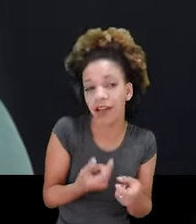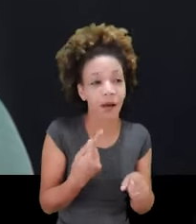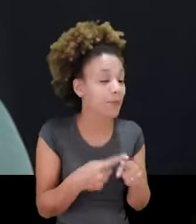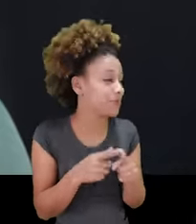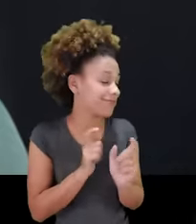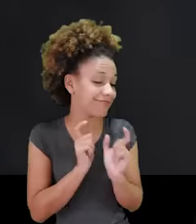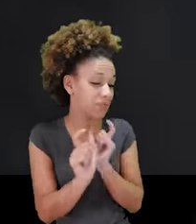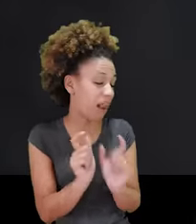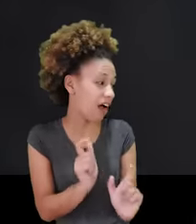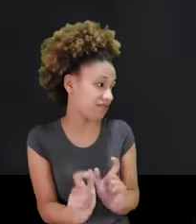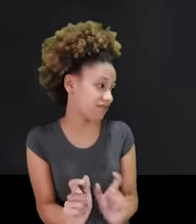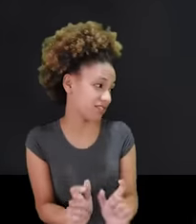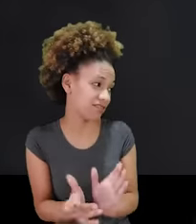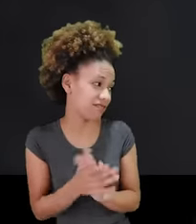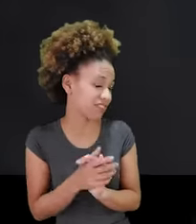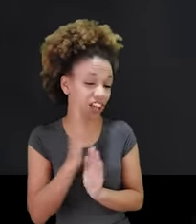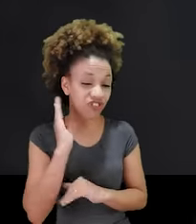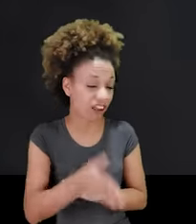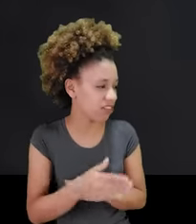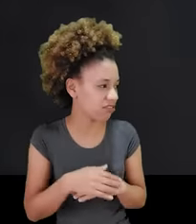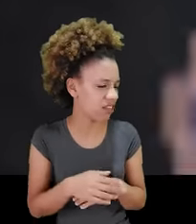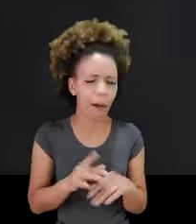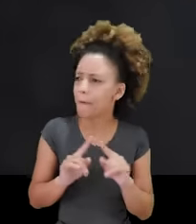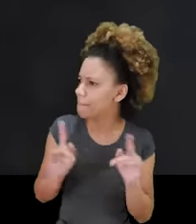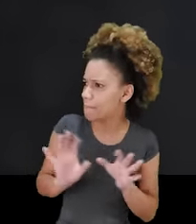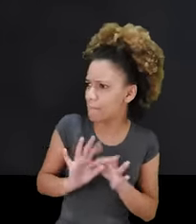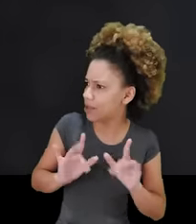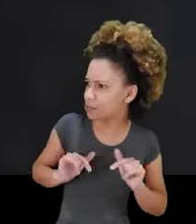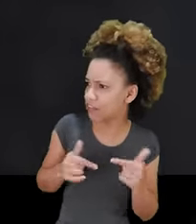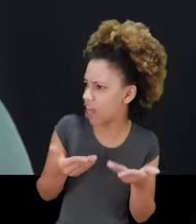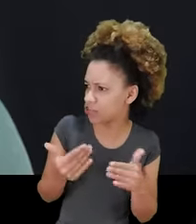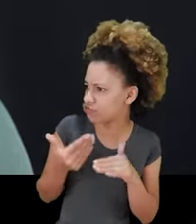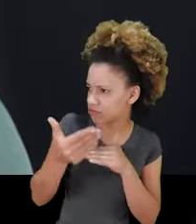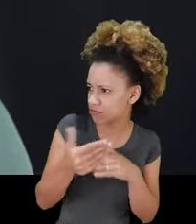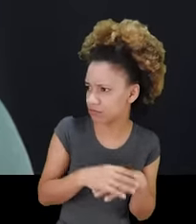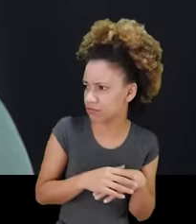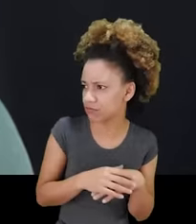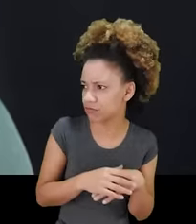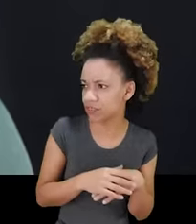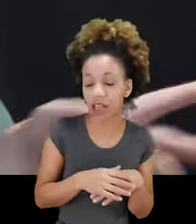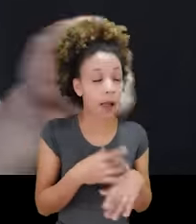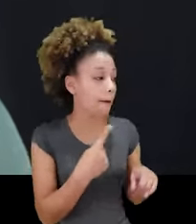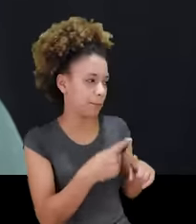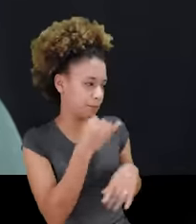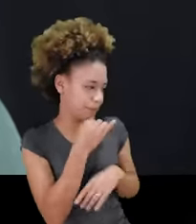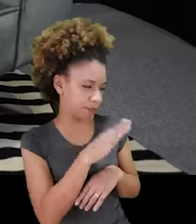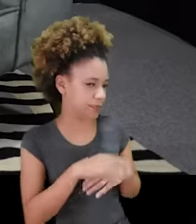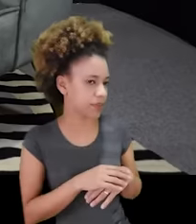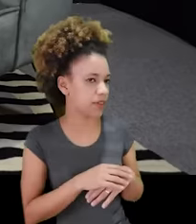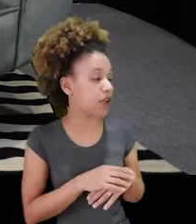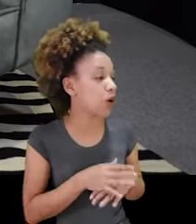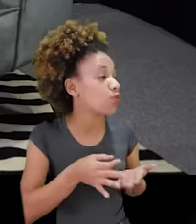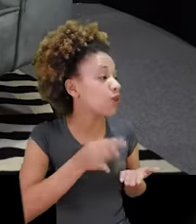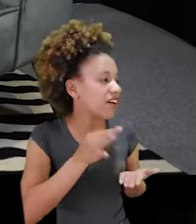pelas palavras. Mas ninguém te responde, vai para a frente. Não, mas, por exemplo, já aconteceu do tipo assim... Você sabe onde é que... Hã?